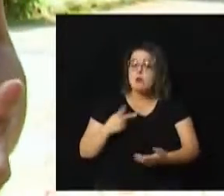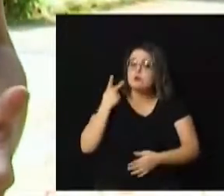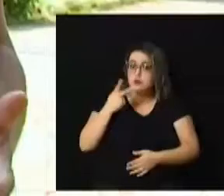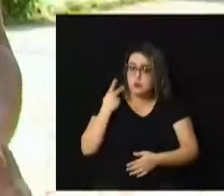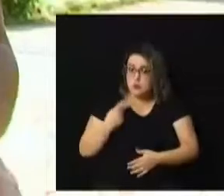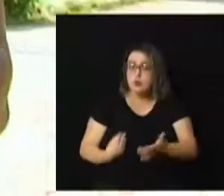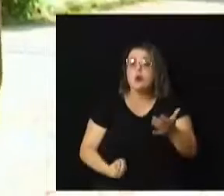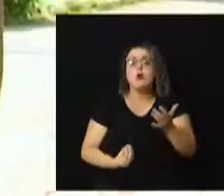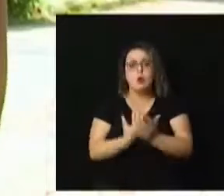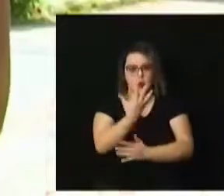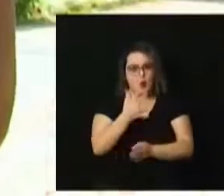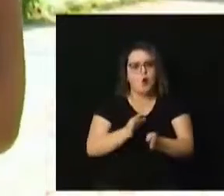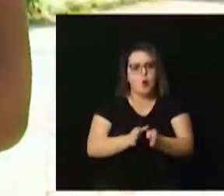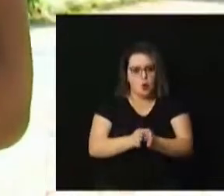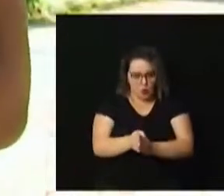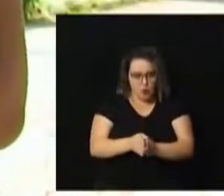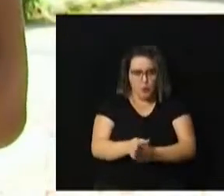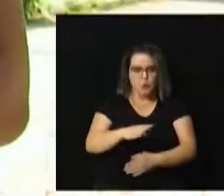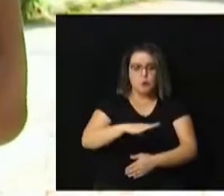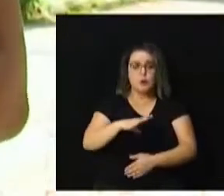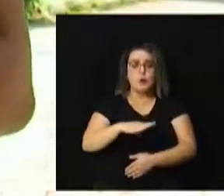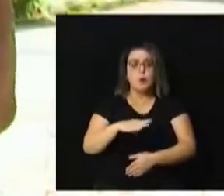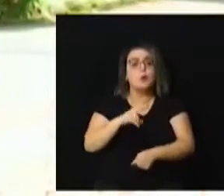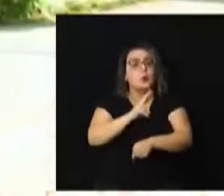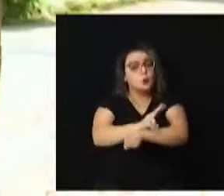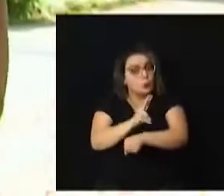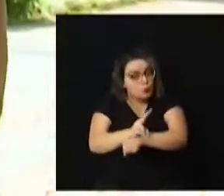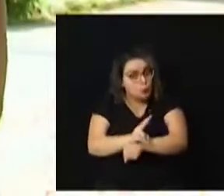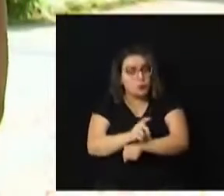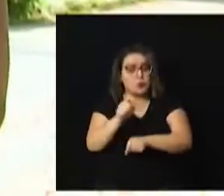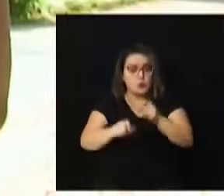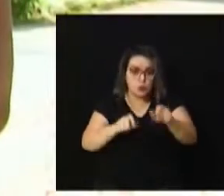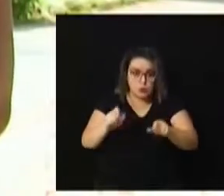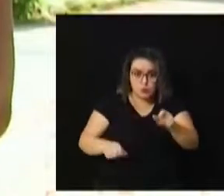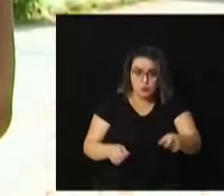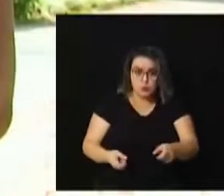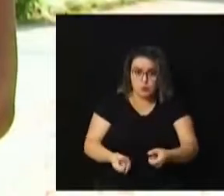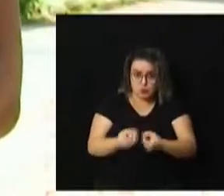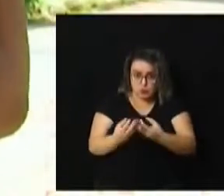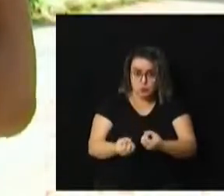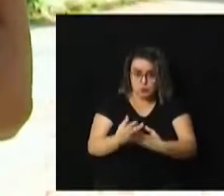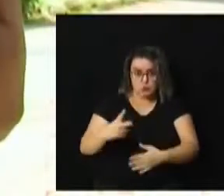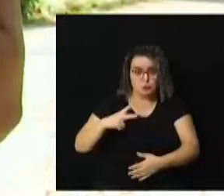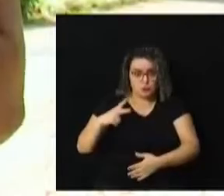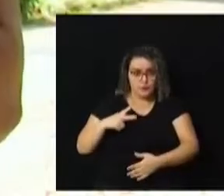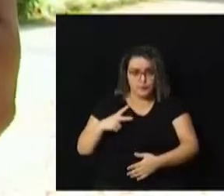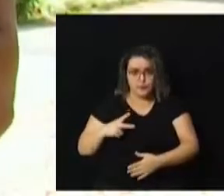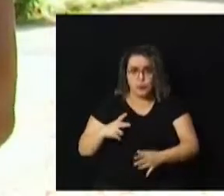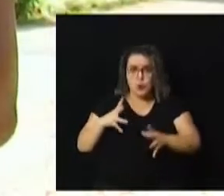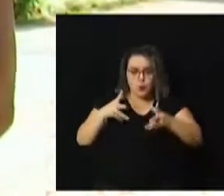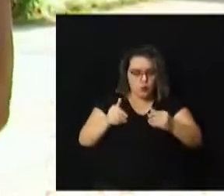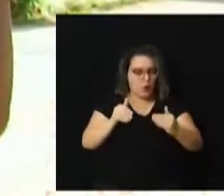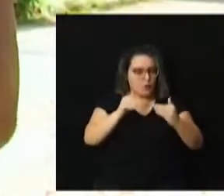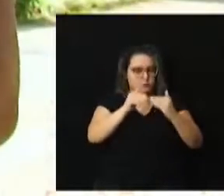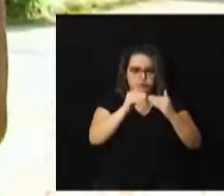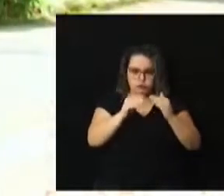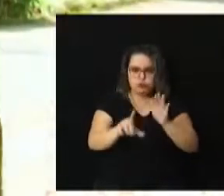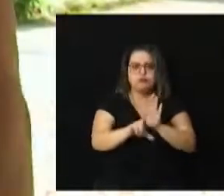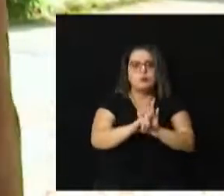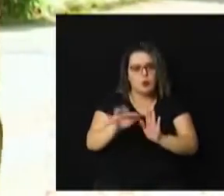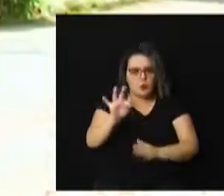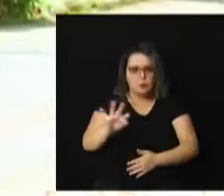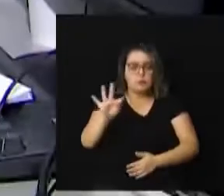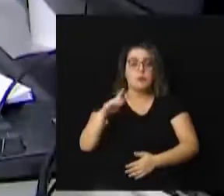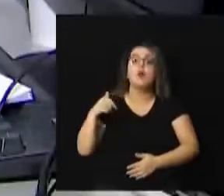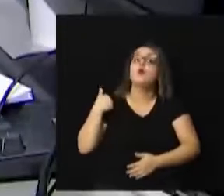os parlamentares, a criação do Conselho Municipal para a Proteção dos Dados Pessoais vai estar em total consonância com a